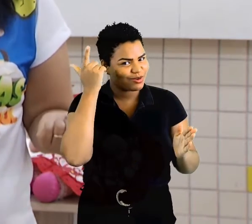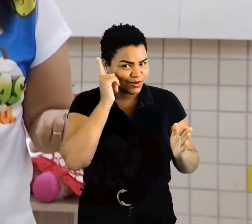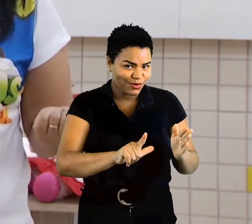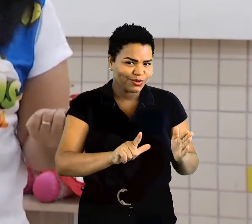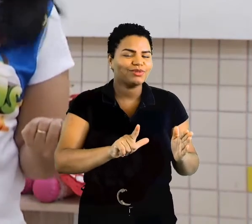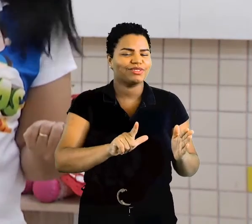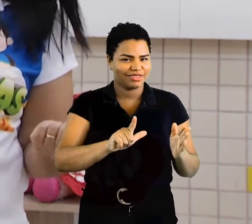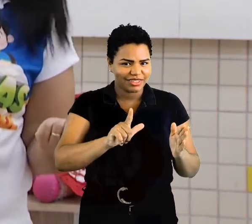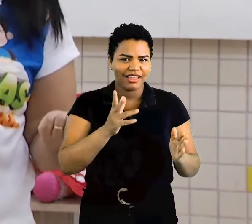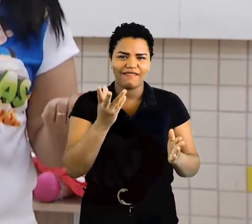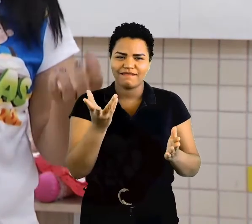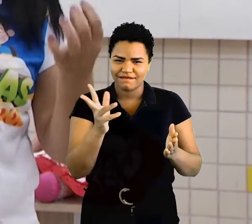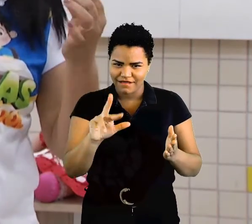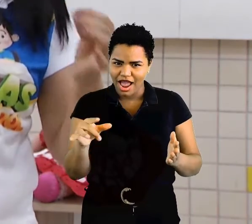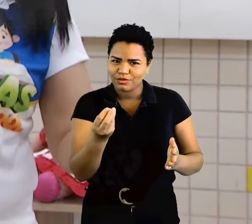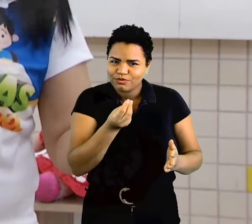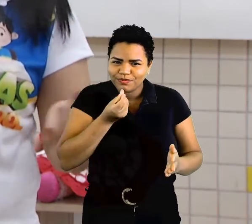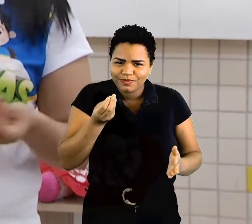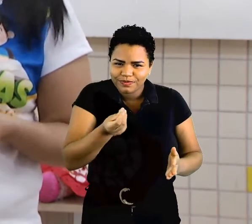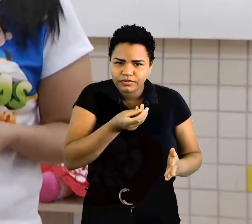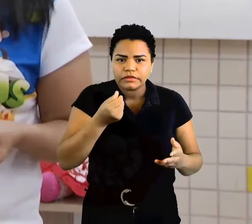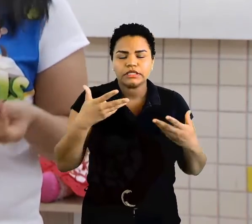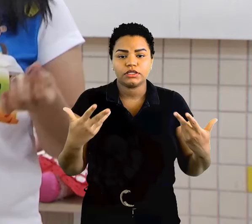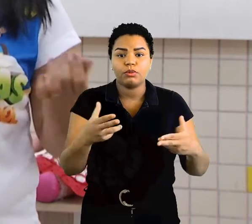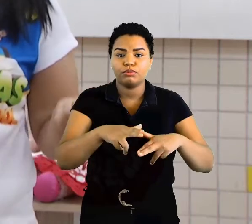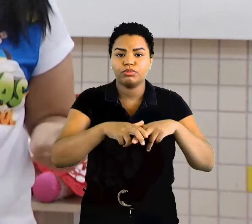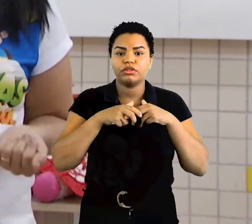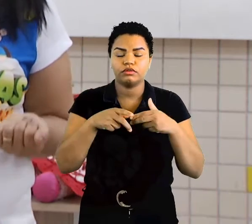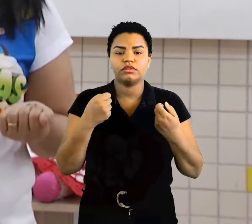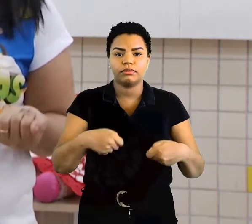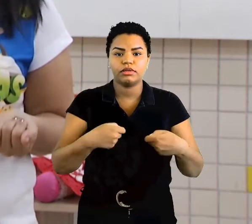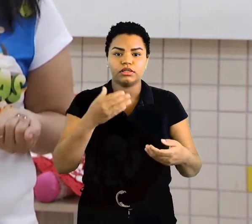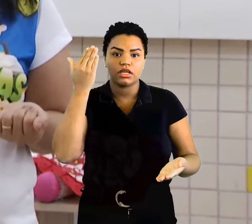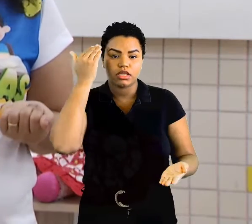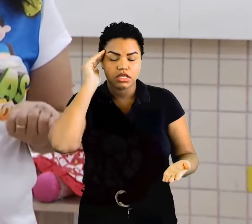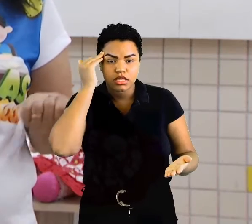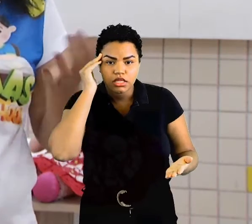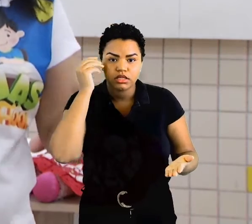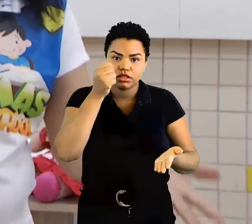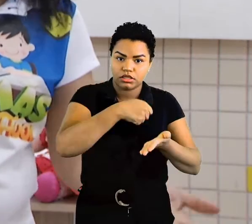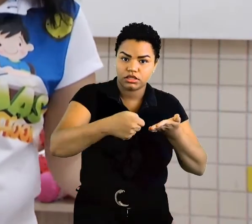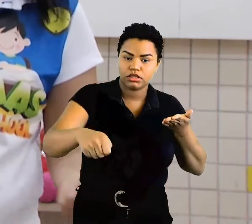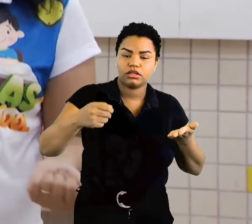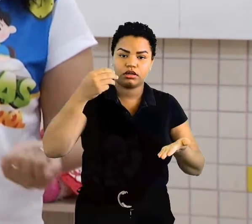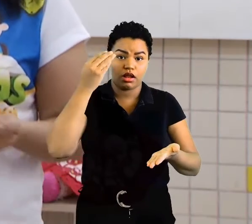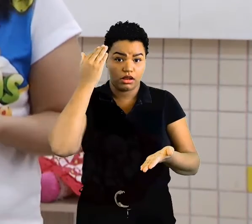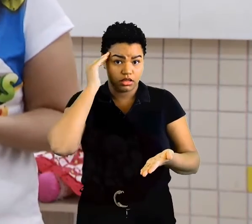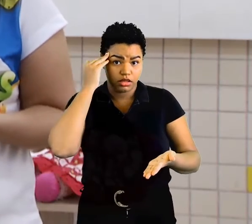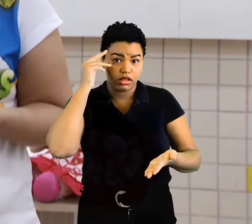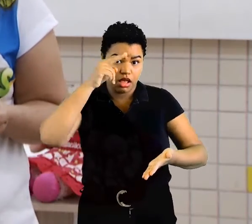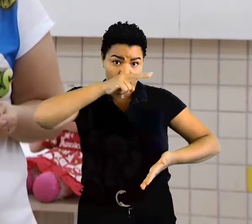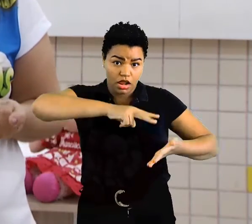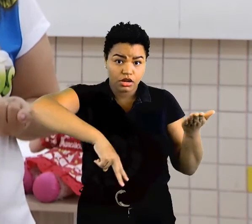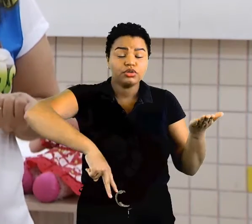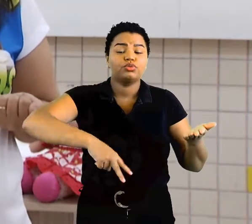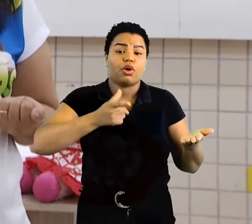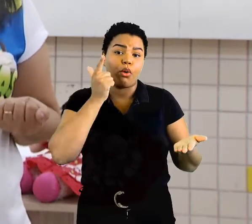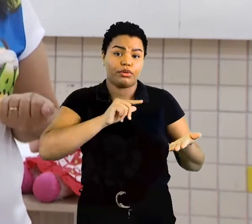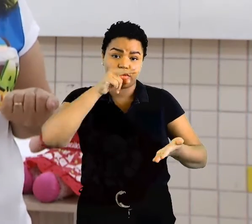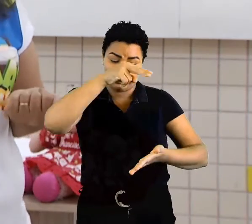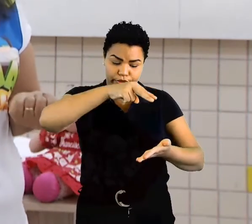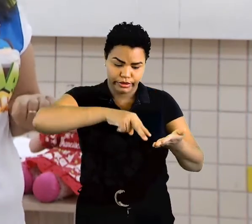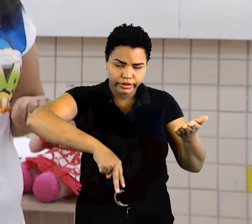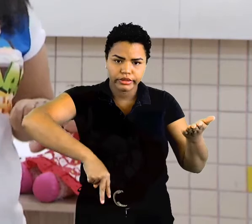ler. Para isso, vocês precisam compreender a escrita, compreender a leitura, para que vocês consigam ler e consigam entender o